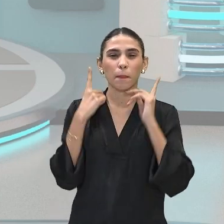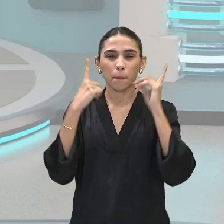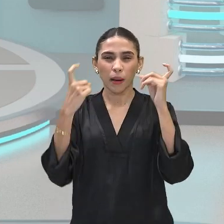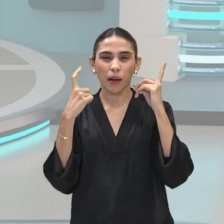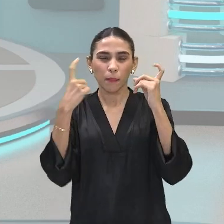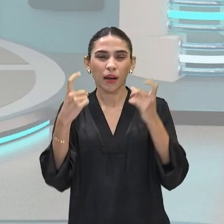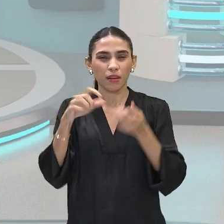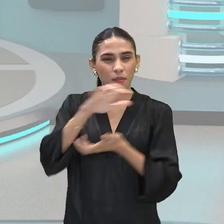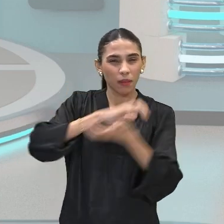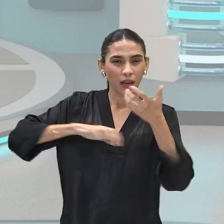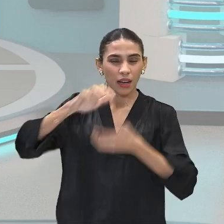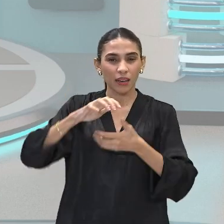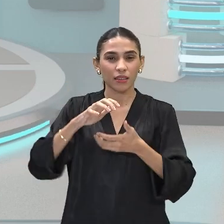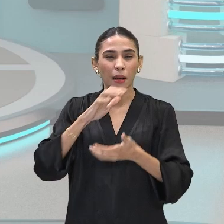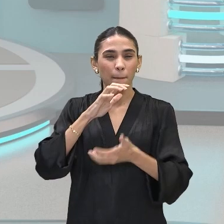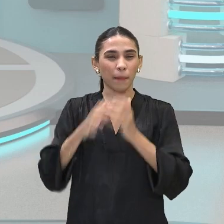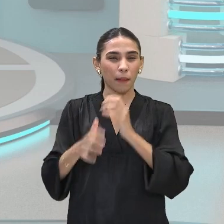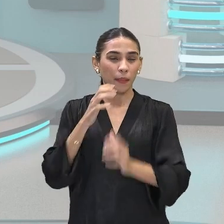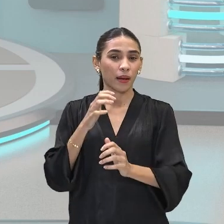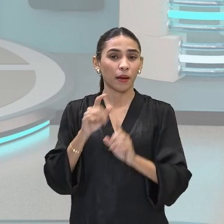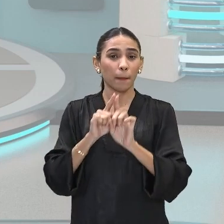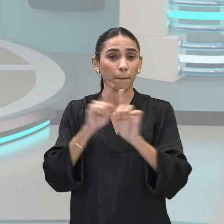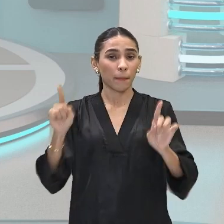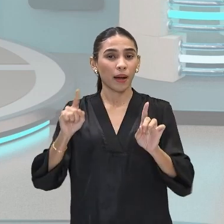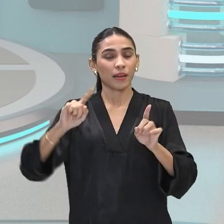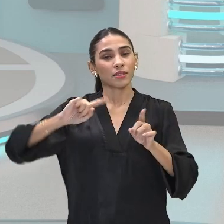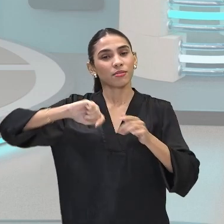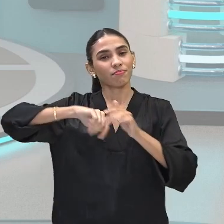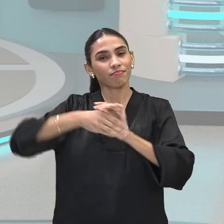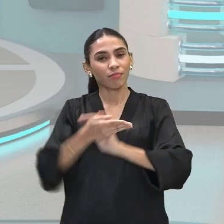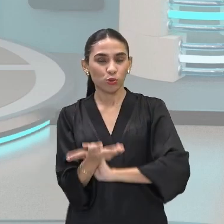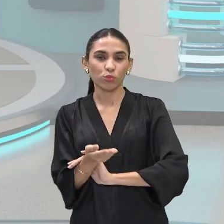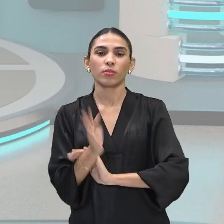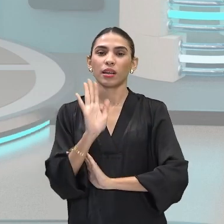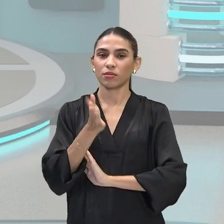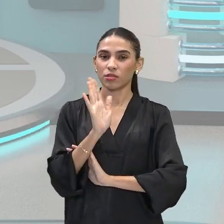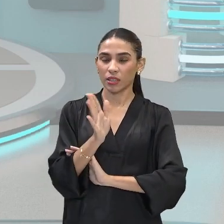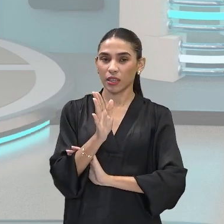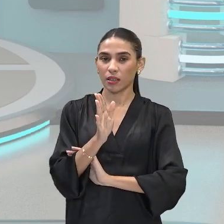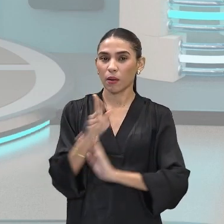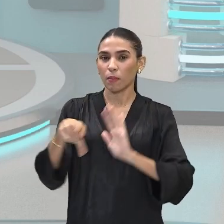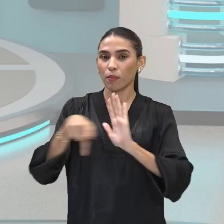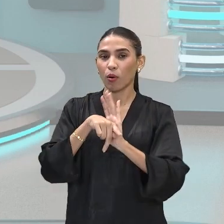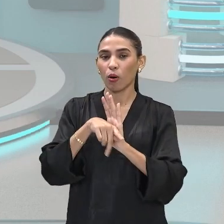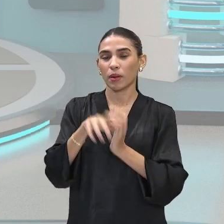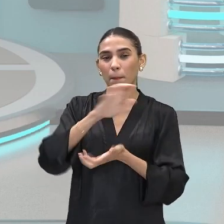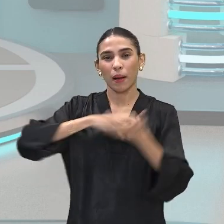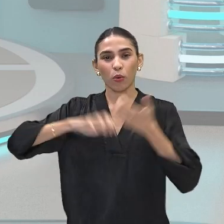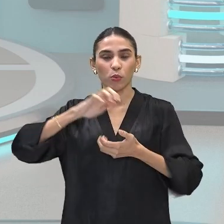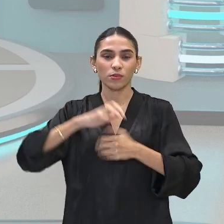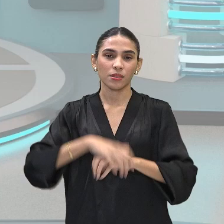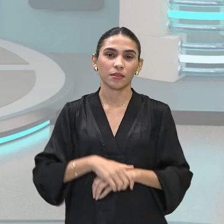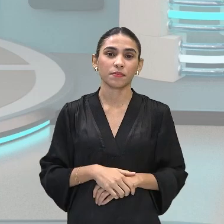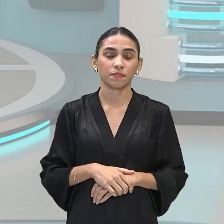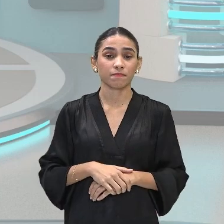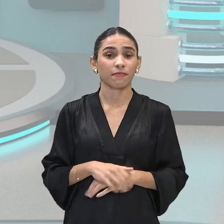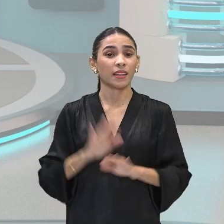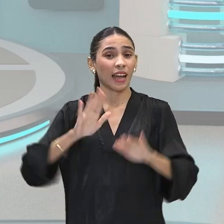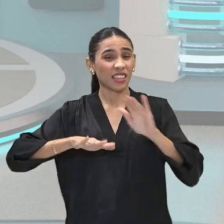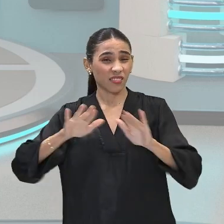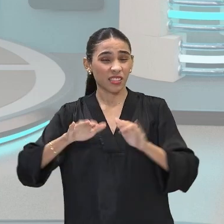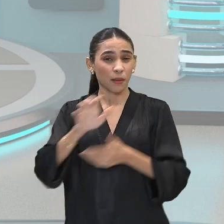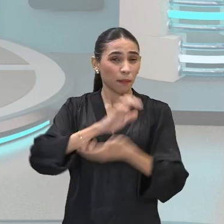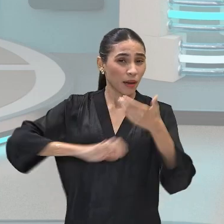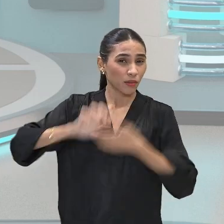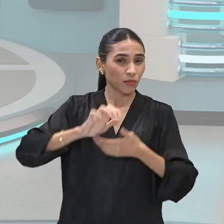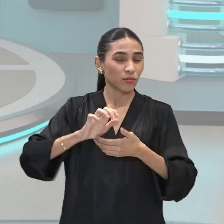agonia, mas estamos acomodados na nossa própria bagunça. E essa bagunça é